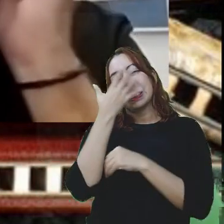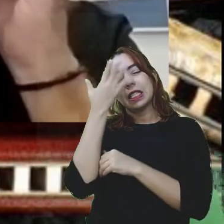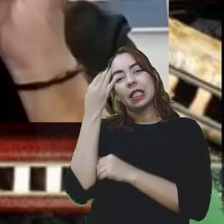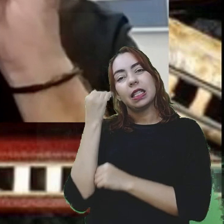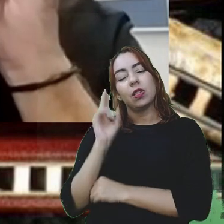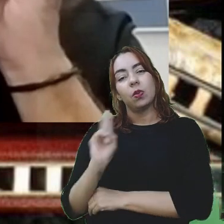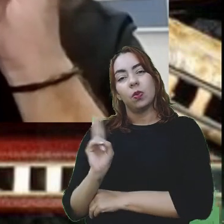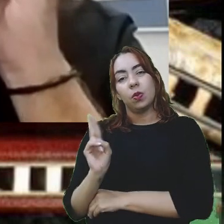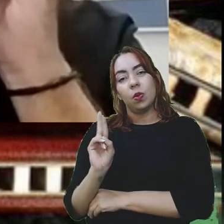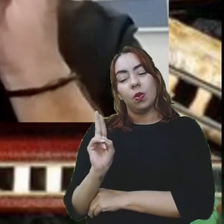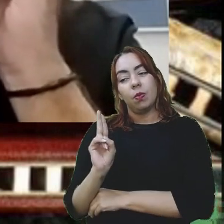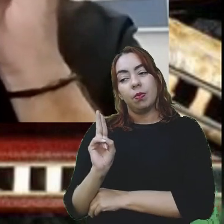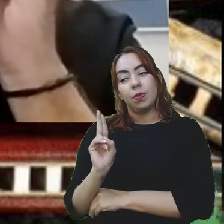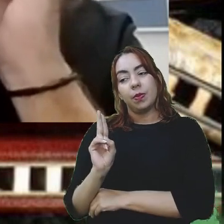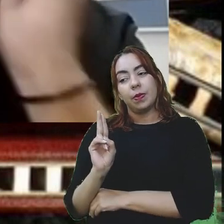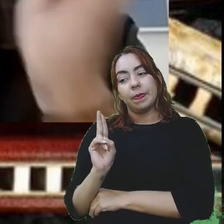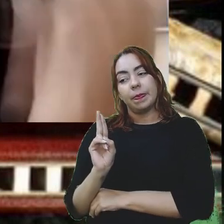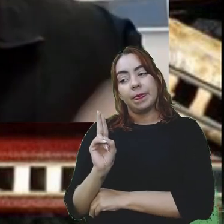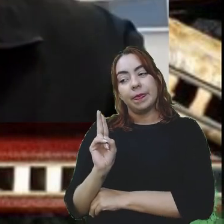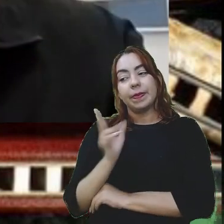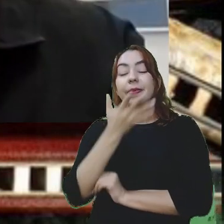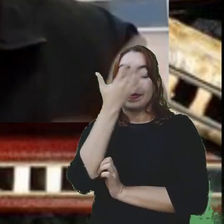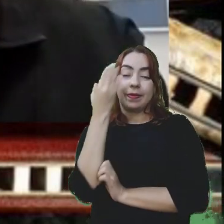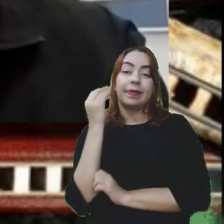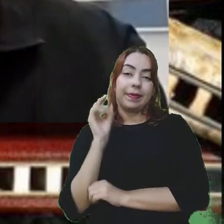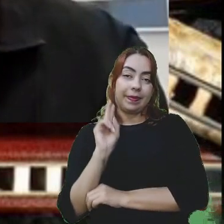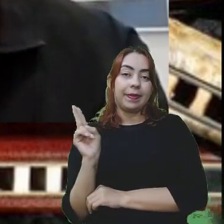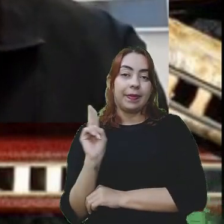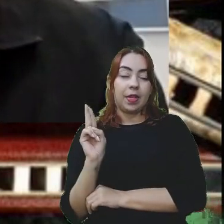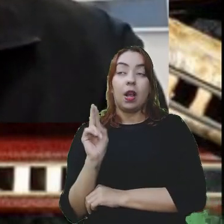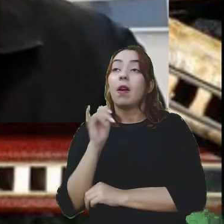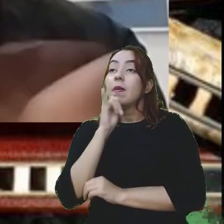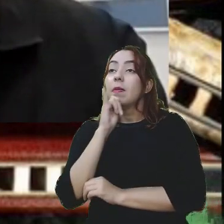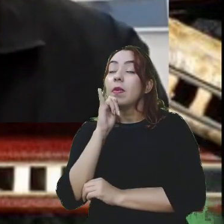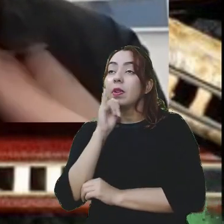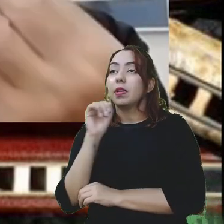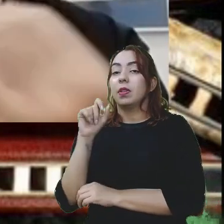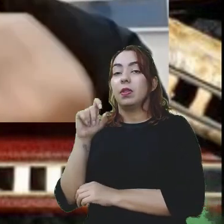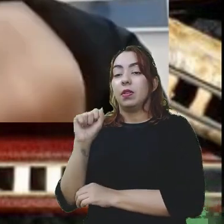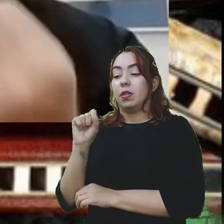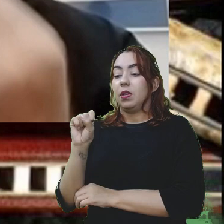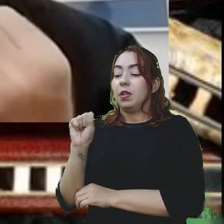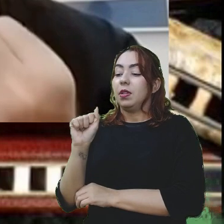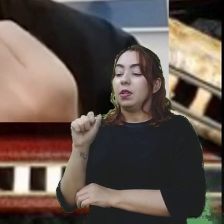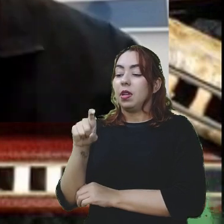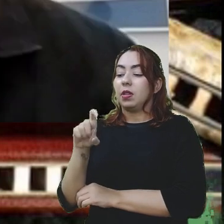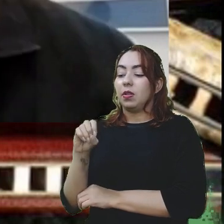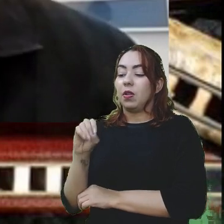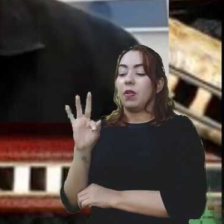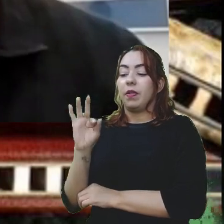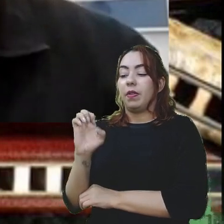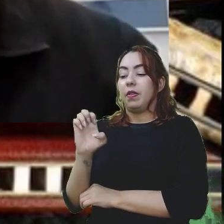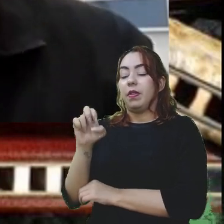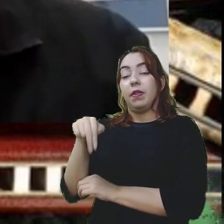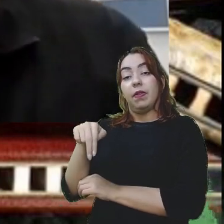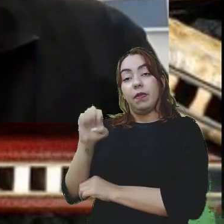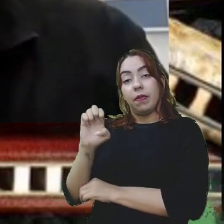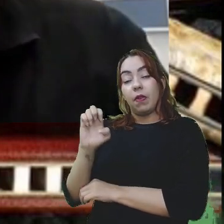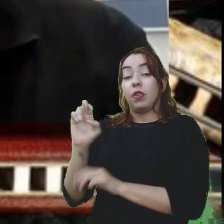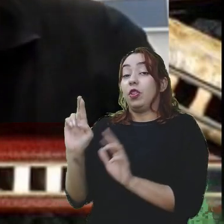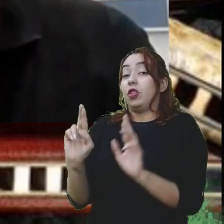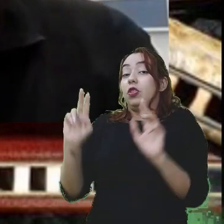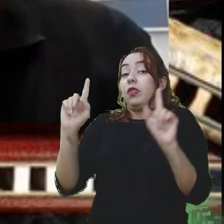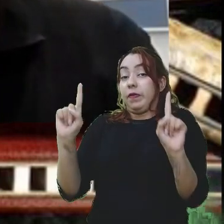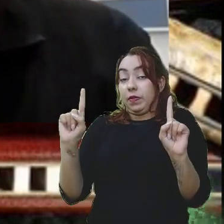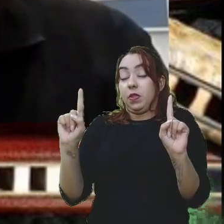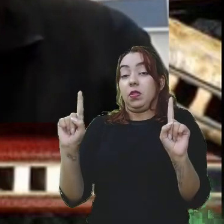é tocada. Me fugiu aqui. Do saxofone, do oboé, da clarineta, que você pressiona a palheta. A